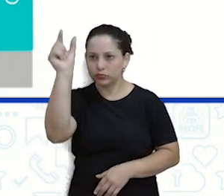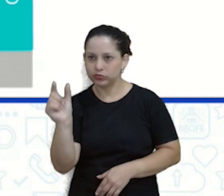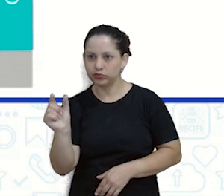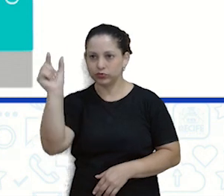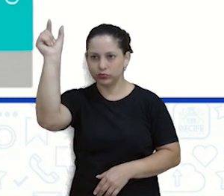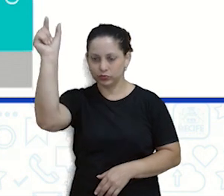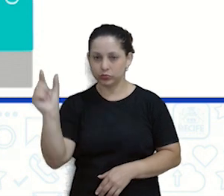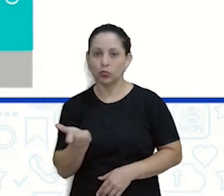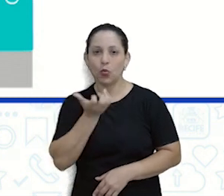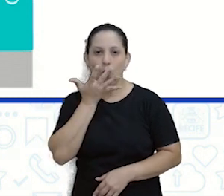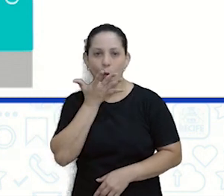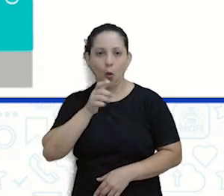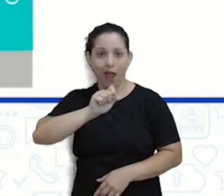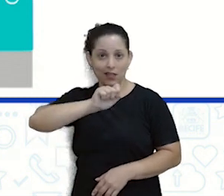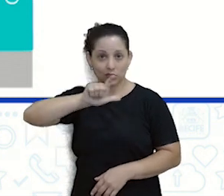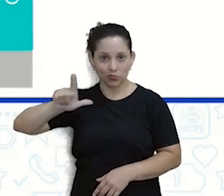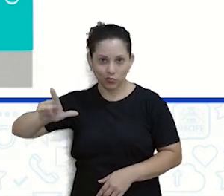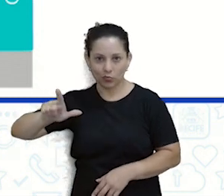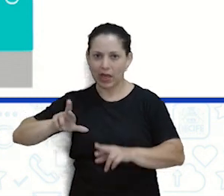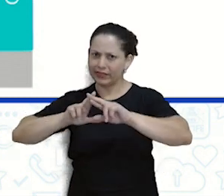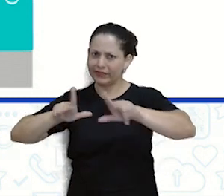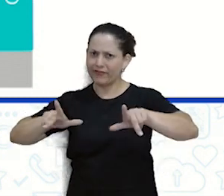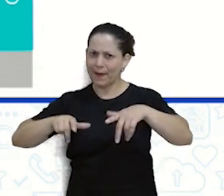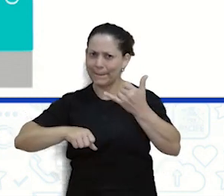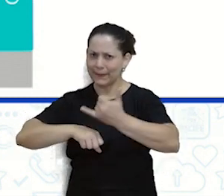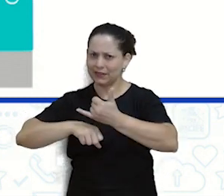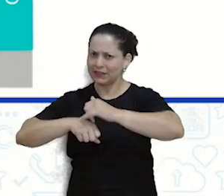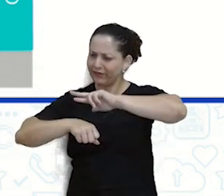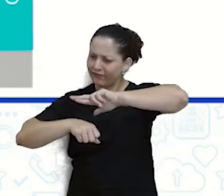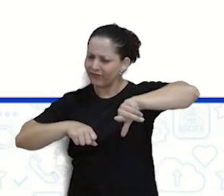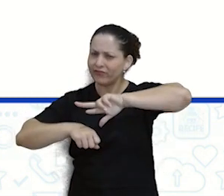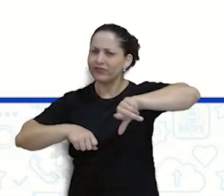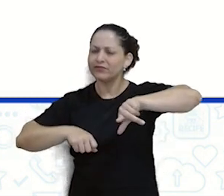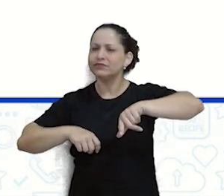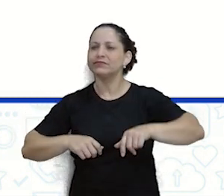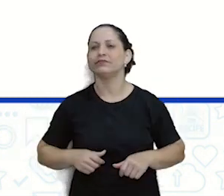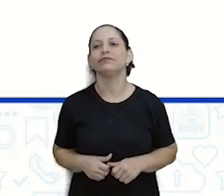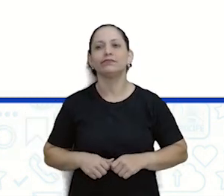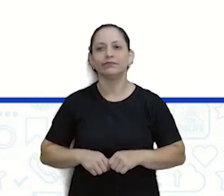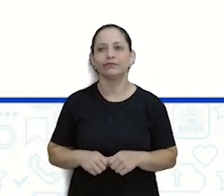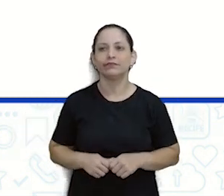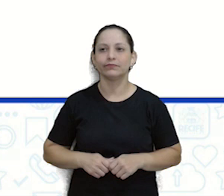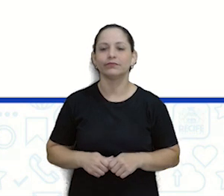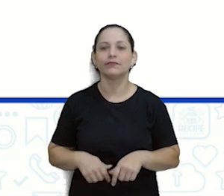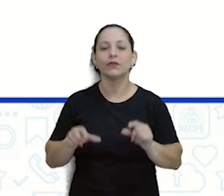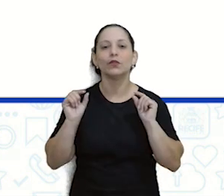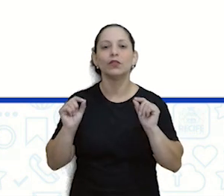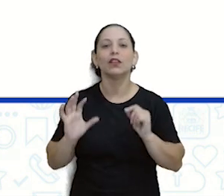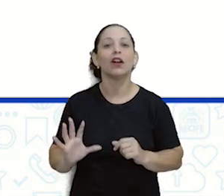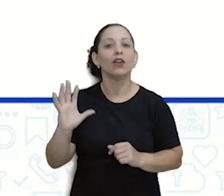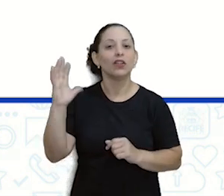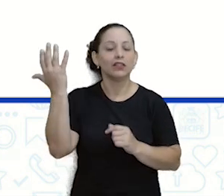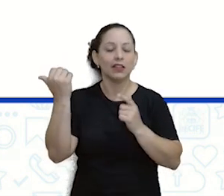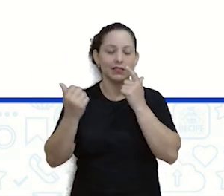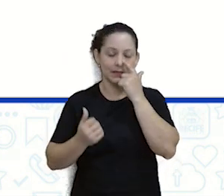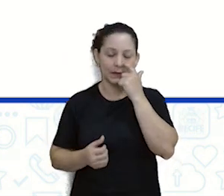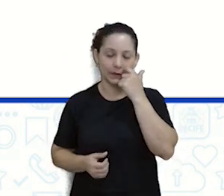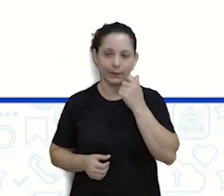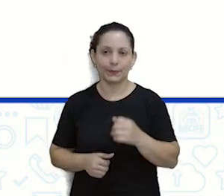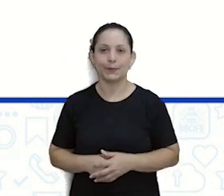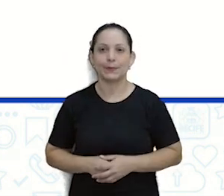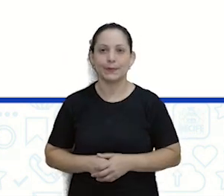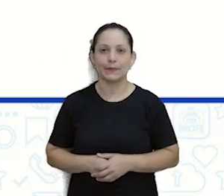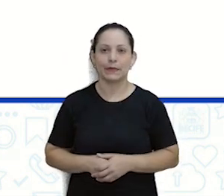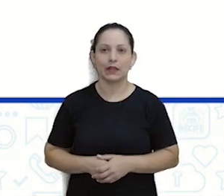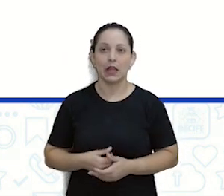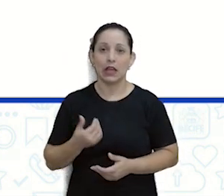em azuis são todos não metais, tá certo? E aí, o que é que acontece? Como eles são